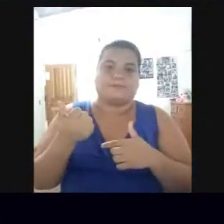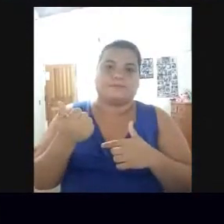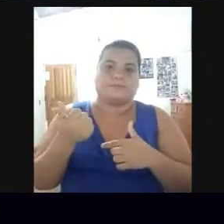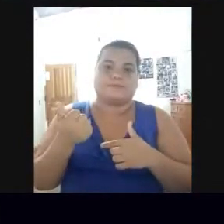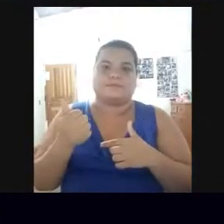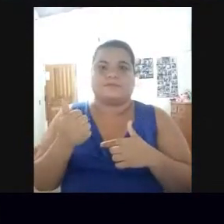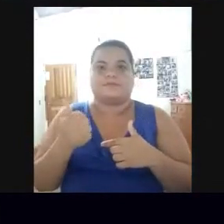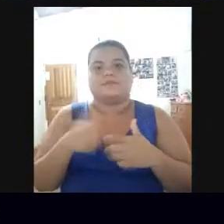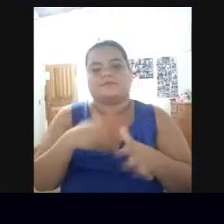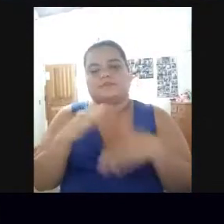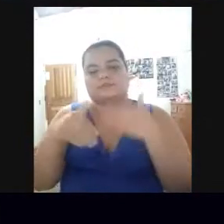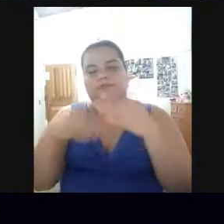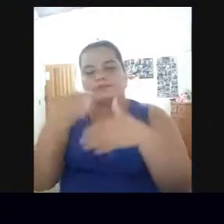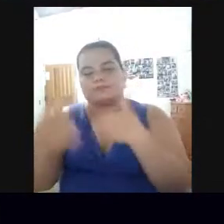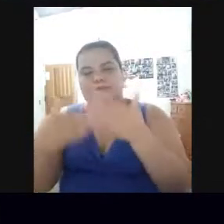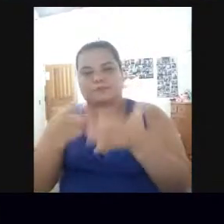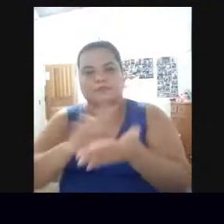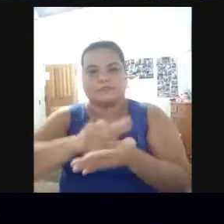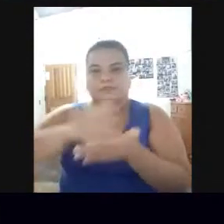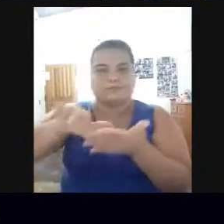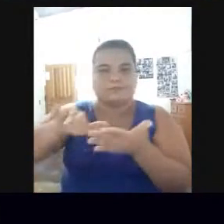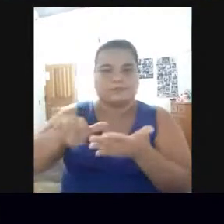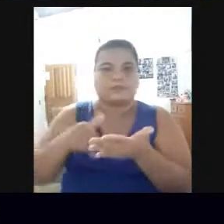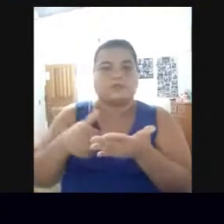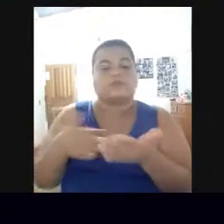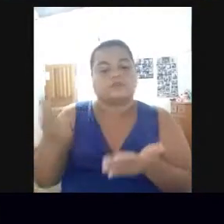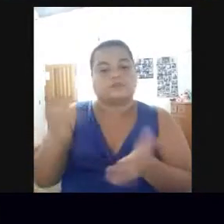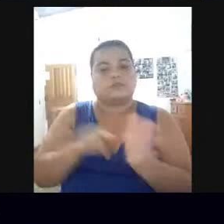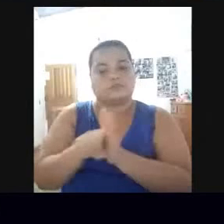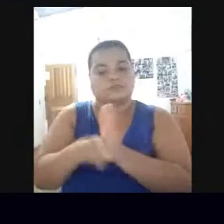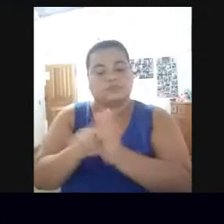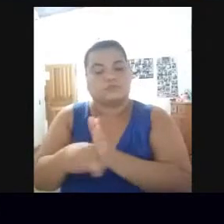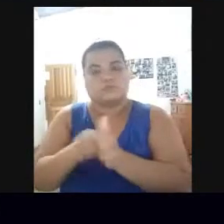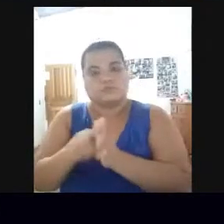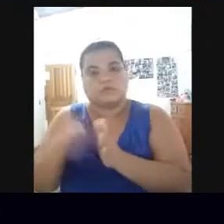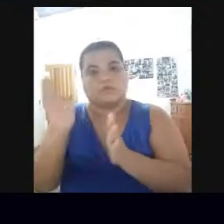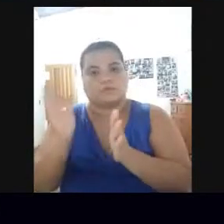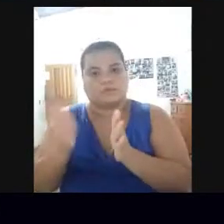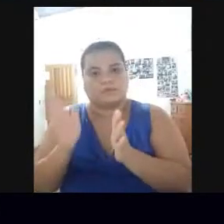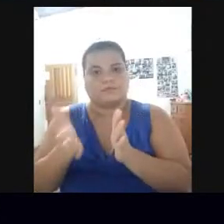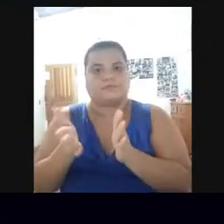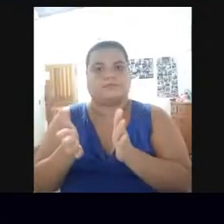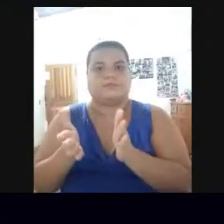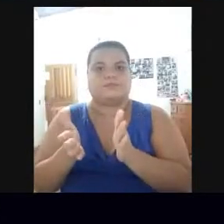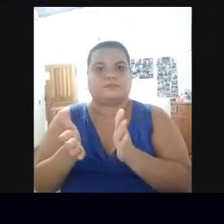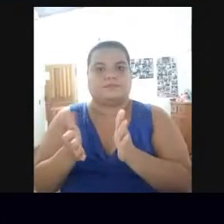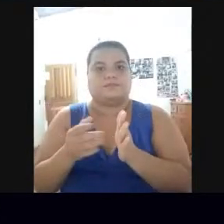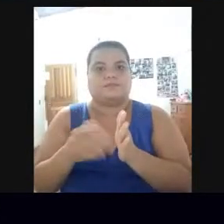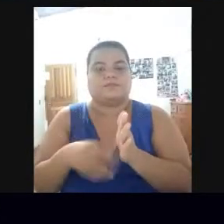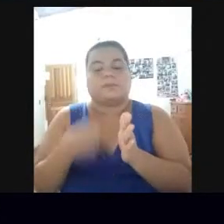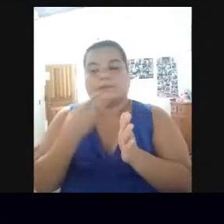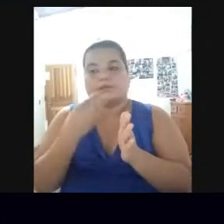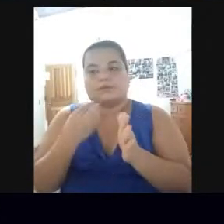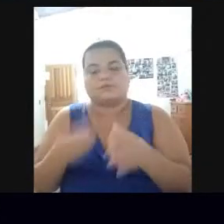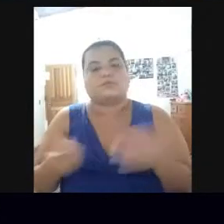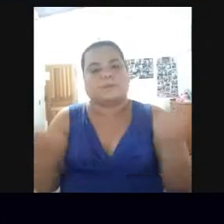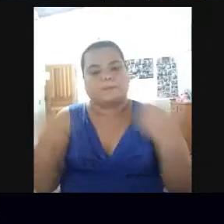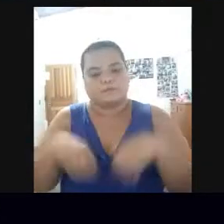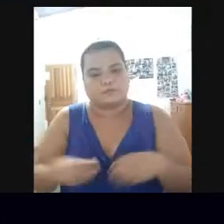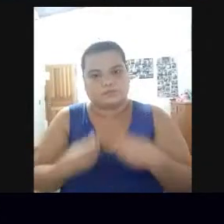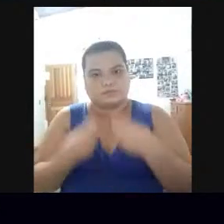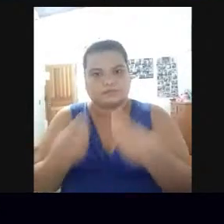assim, o ômega 3 ele já é reconhecido como sendo um suplemento recomendado para indivíduos com